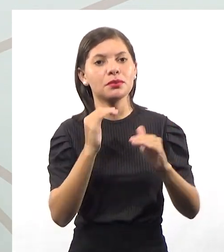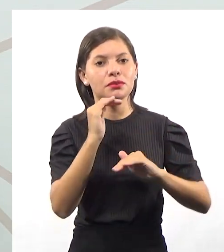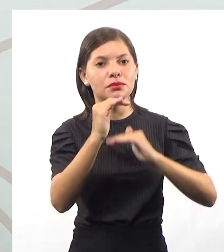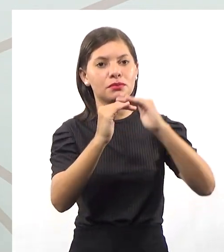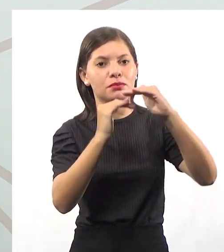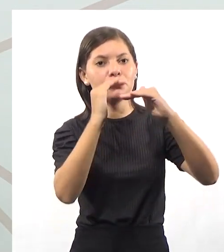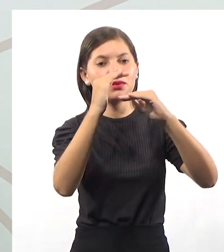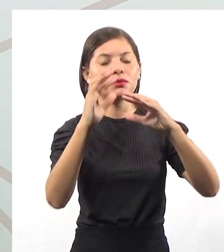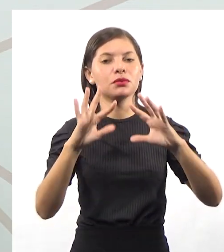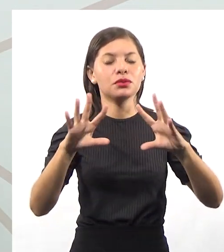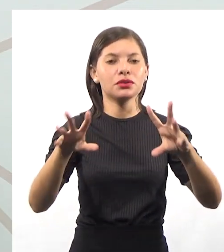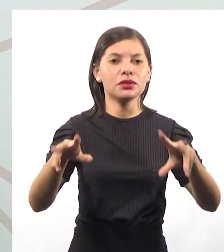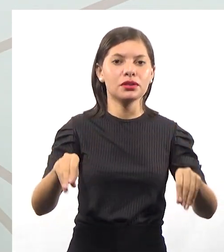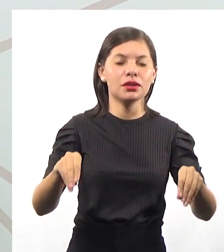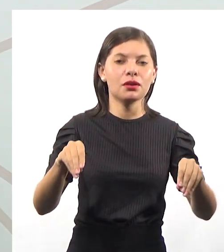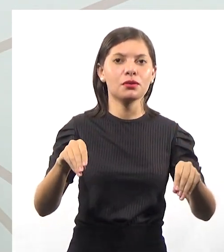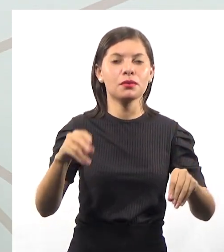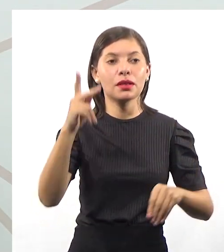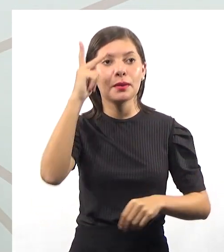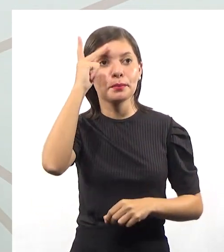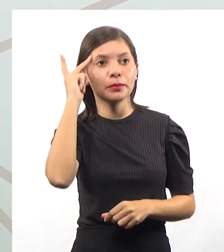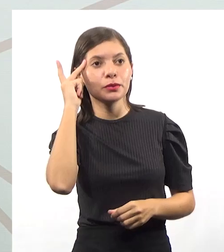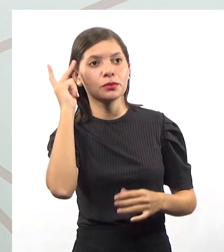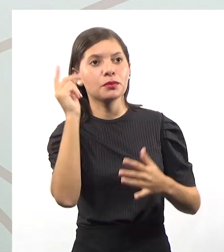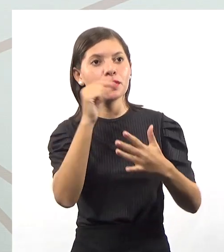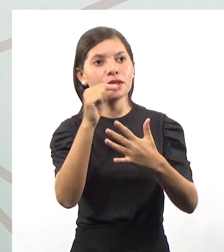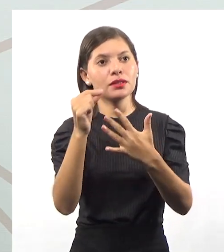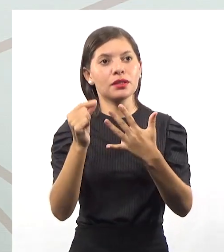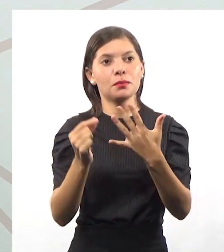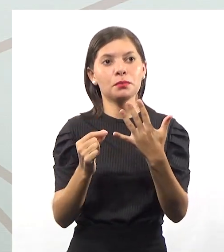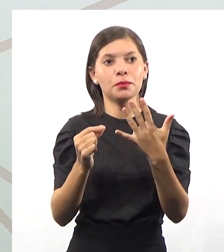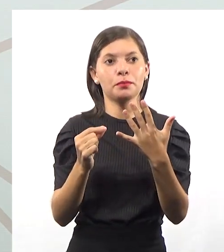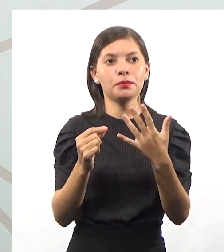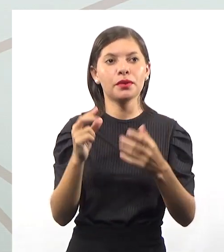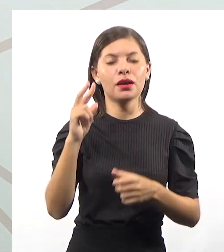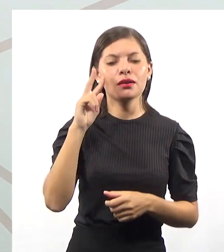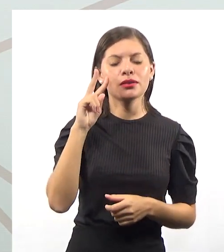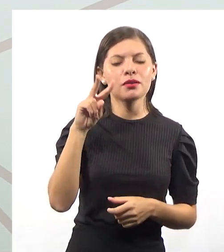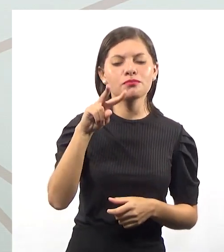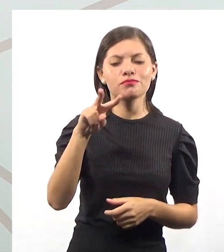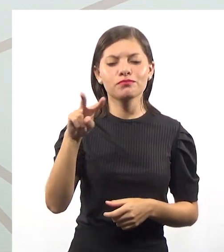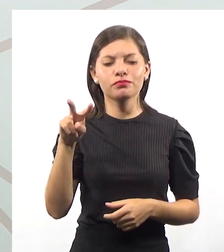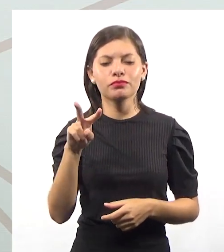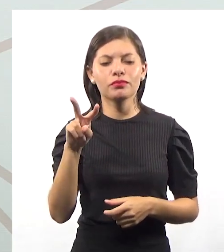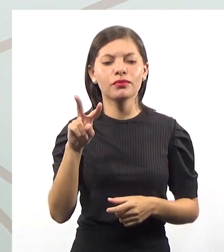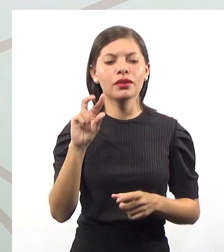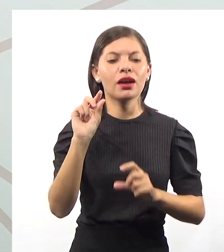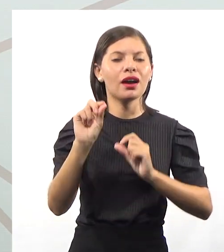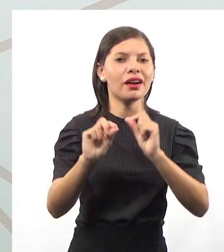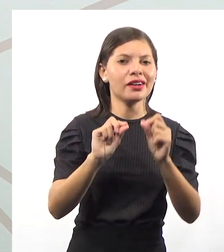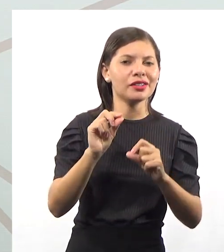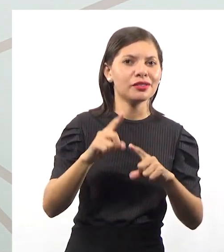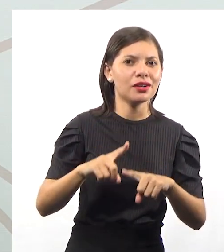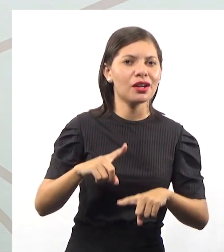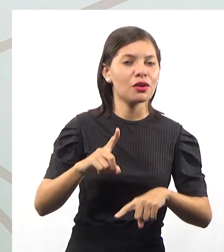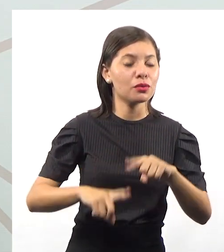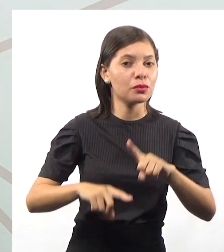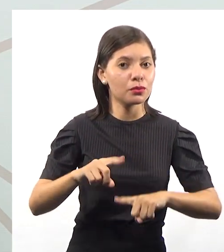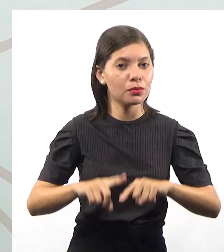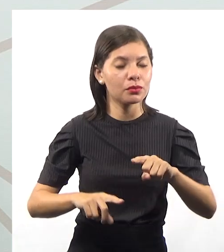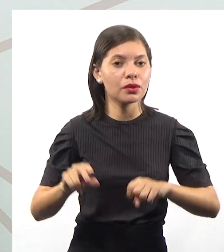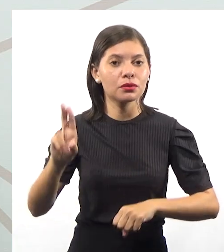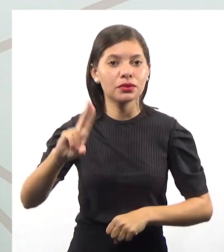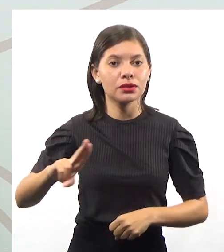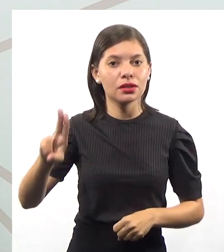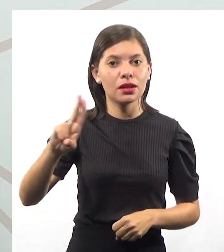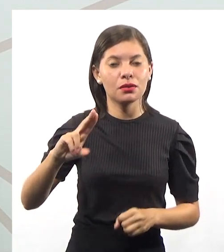desenvolvimento geral dos sujeitos nessa etapa. Mas aí o que vai ser observado é assim, um dos grandes instrumentos utilizados